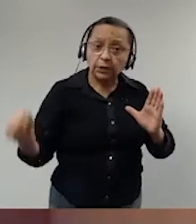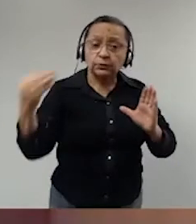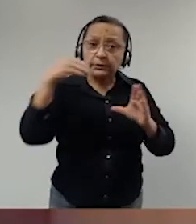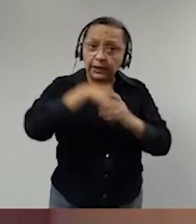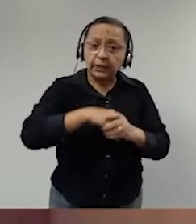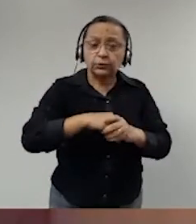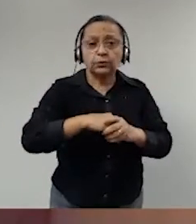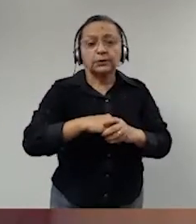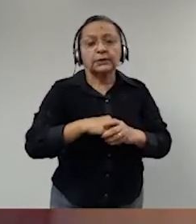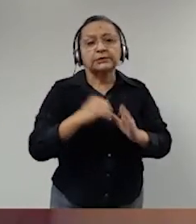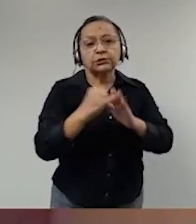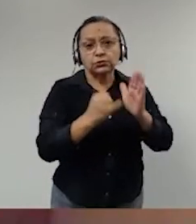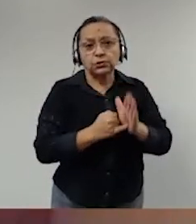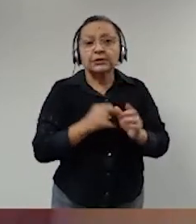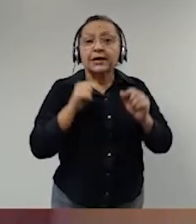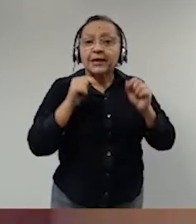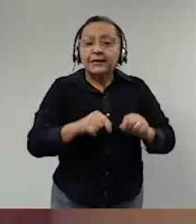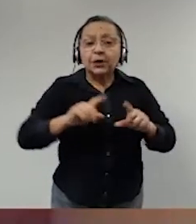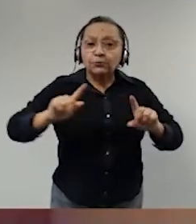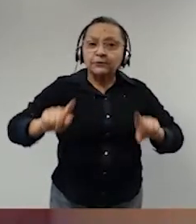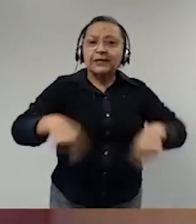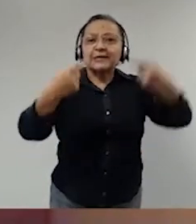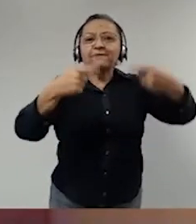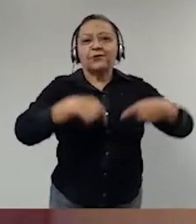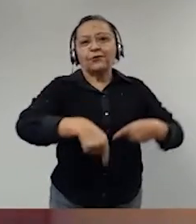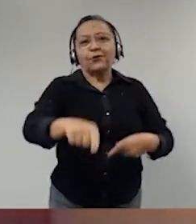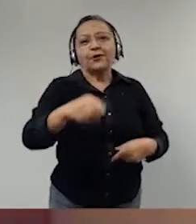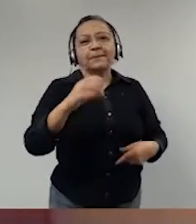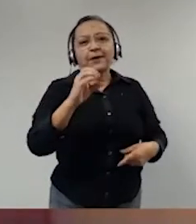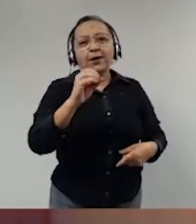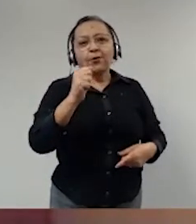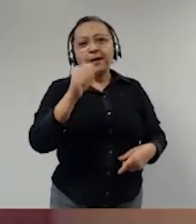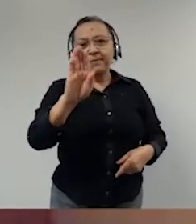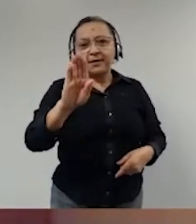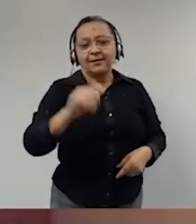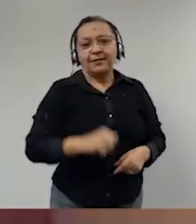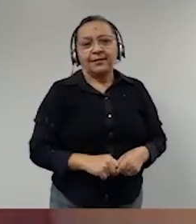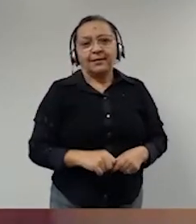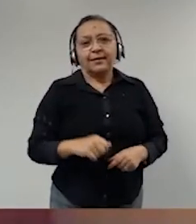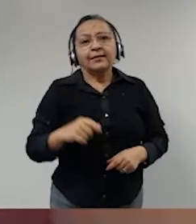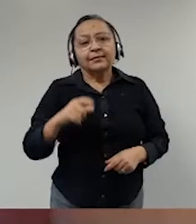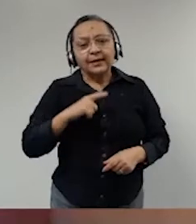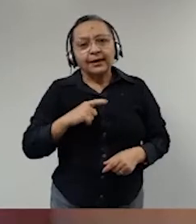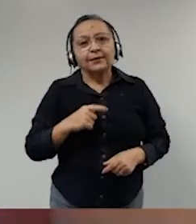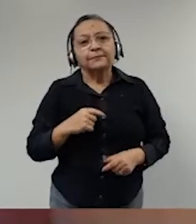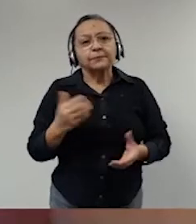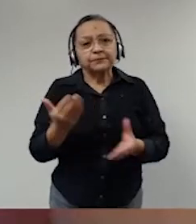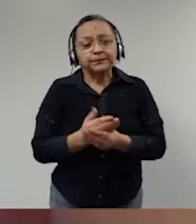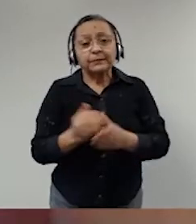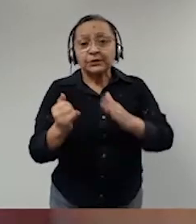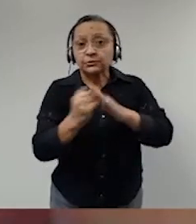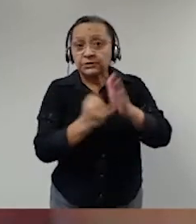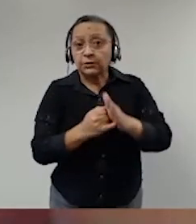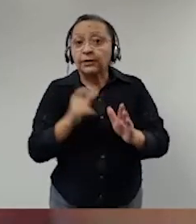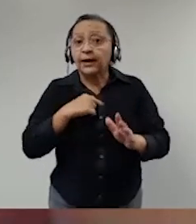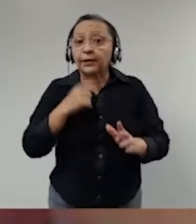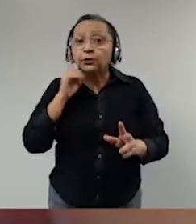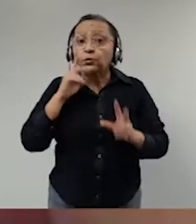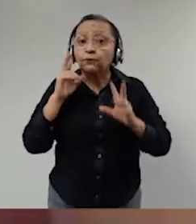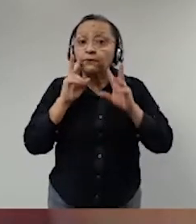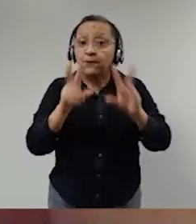OAB. Tá? Ou seja, nós estamos falando aqui do próprio processo de legitimação de uma instituição que é a salvaguarda